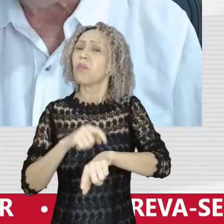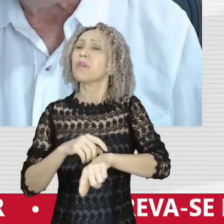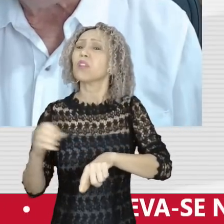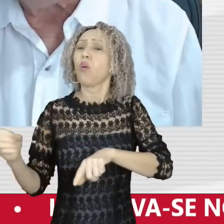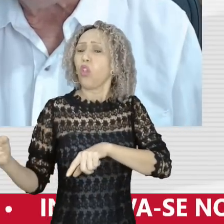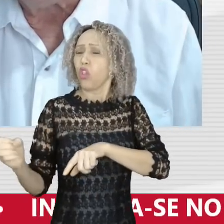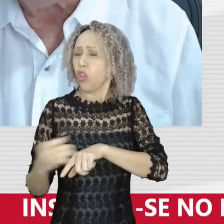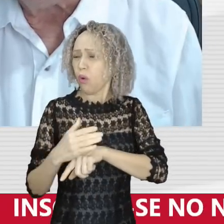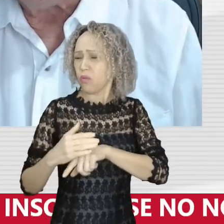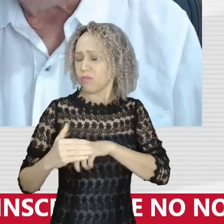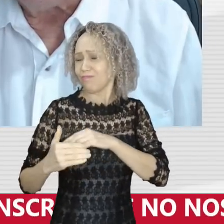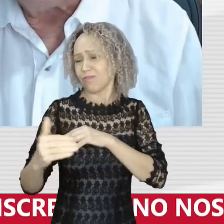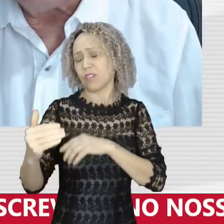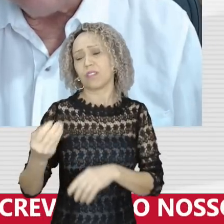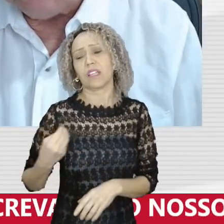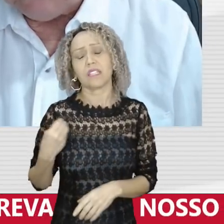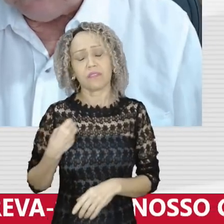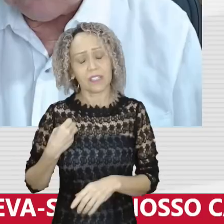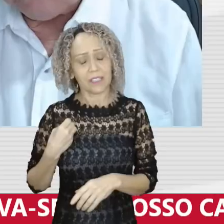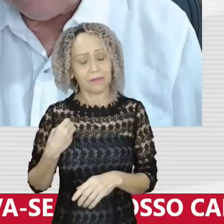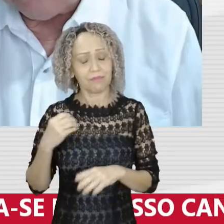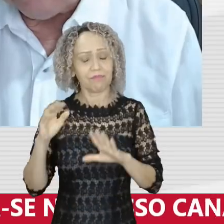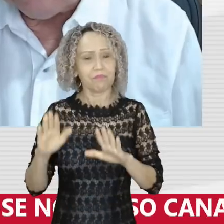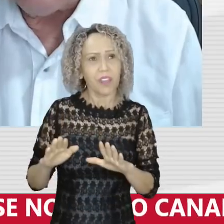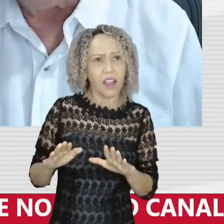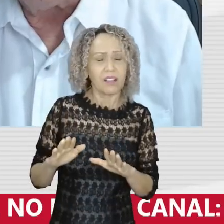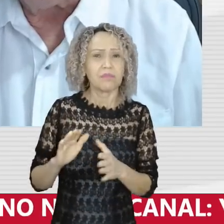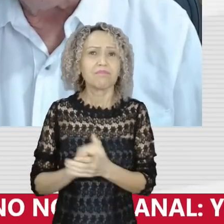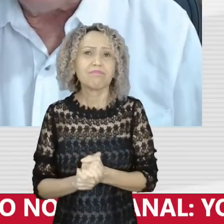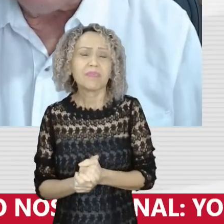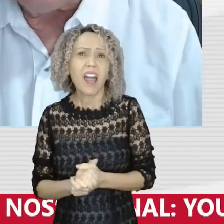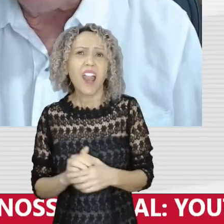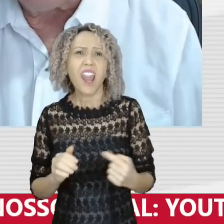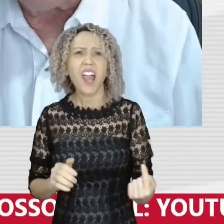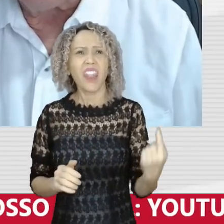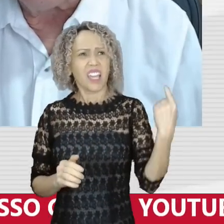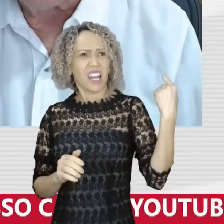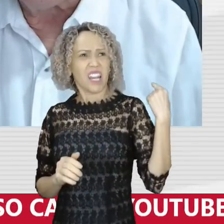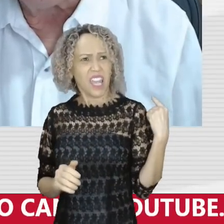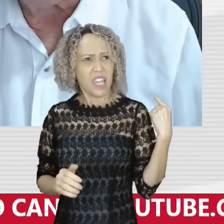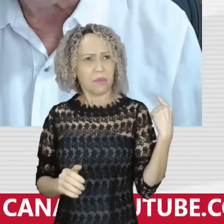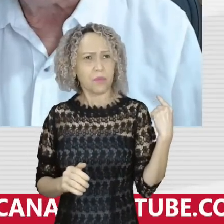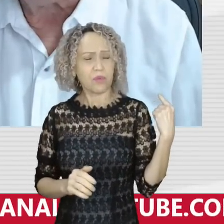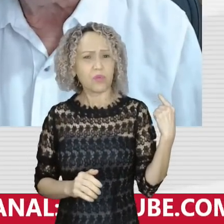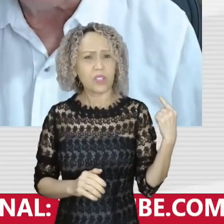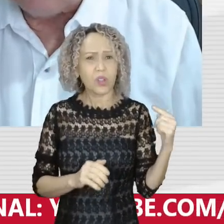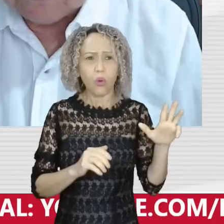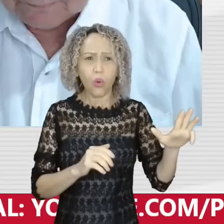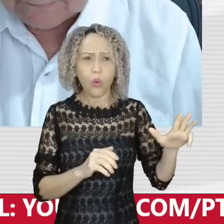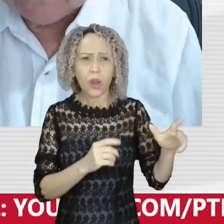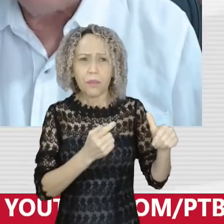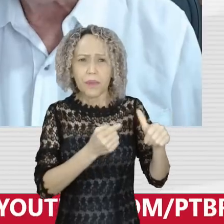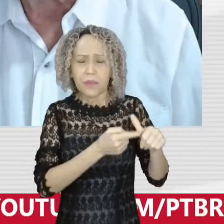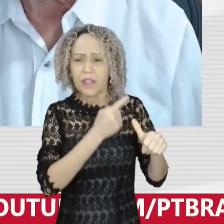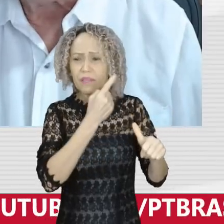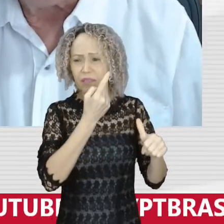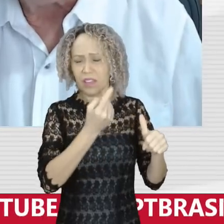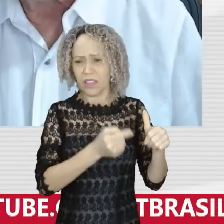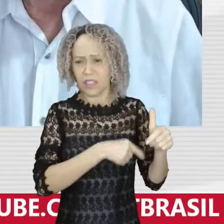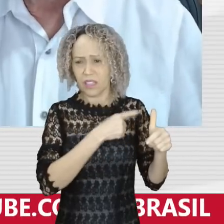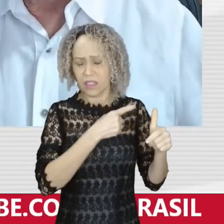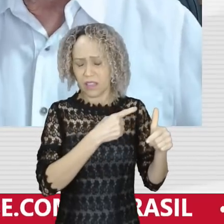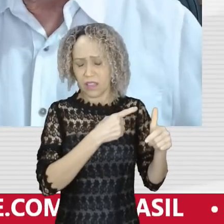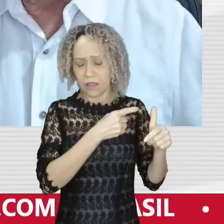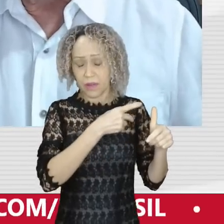nós experimentamos um projeto que não poderia ser pior, eu acho, né? Dizem que tudo pode ainda ser